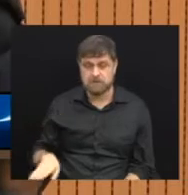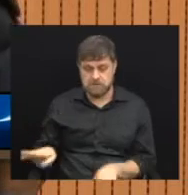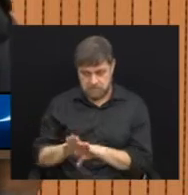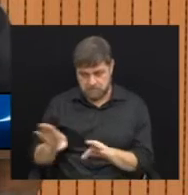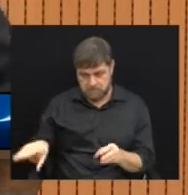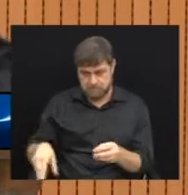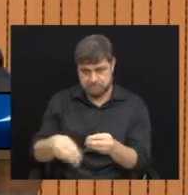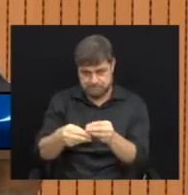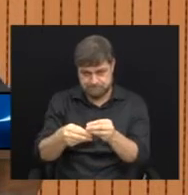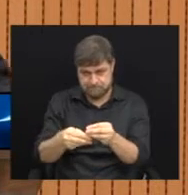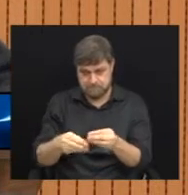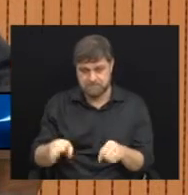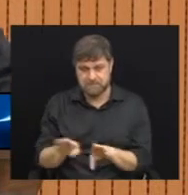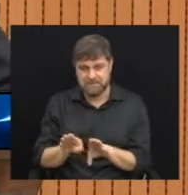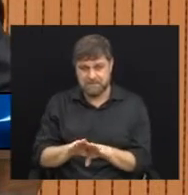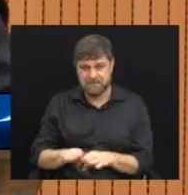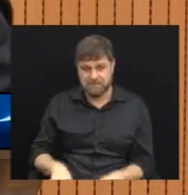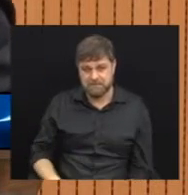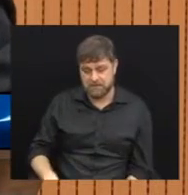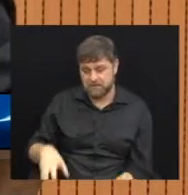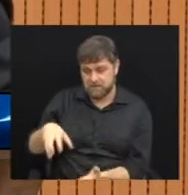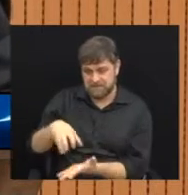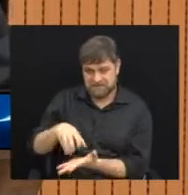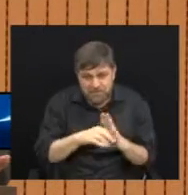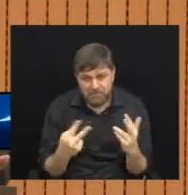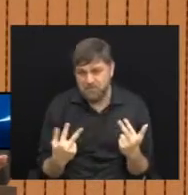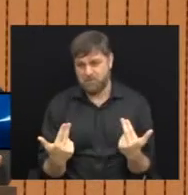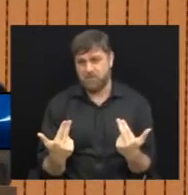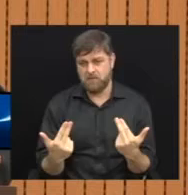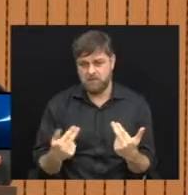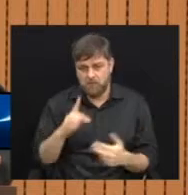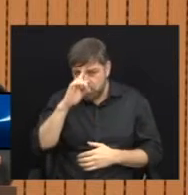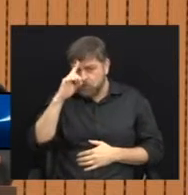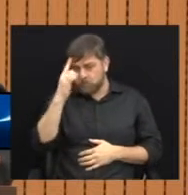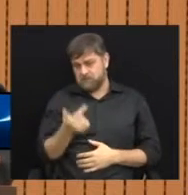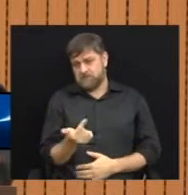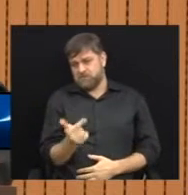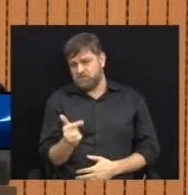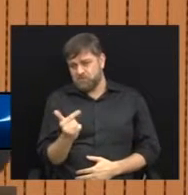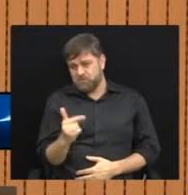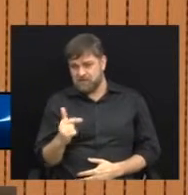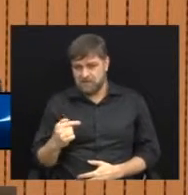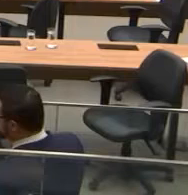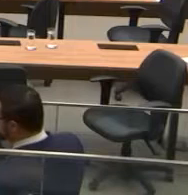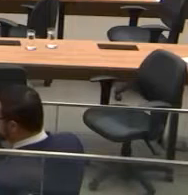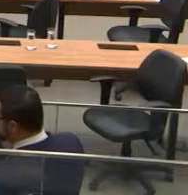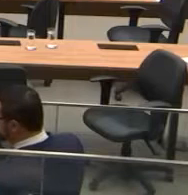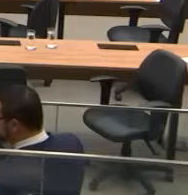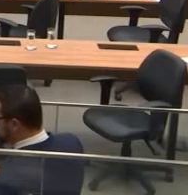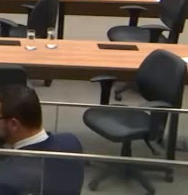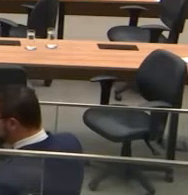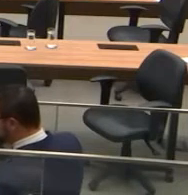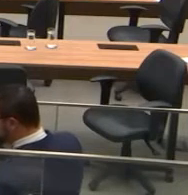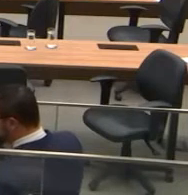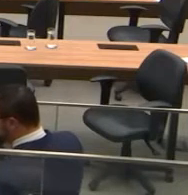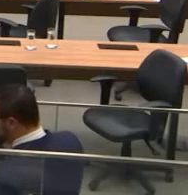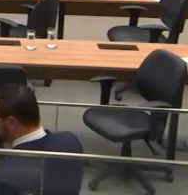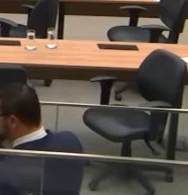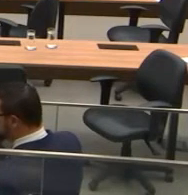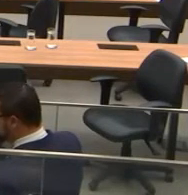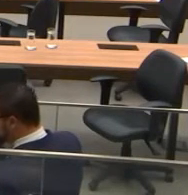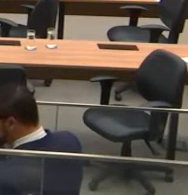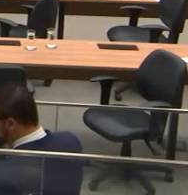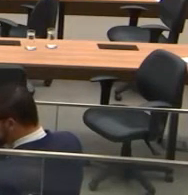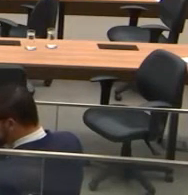membros e será presidida pelo vereador Luiz Henrique Cirilo e como relator terá o vereador Zé Carlos. Praticamente todos os